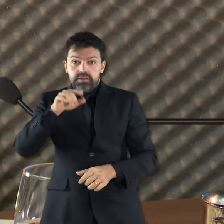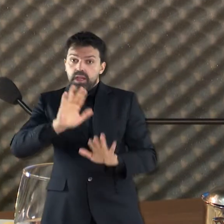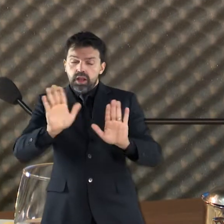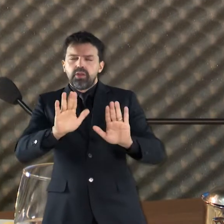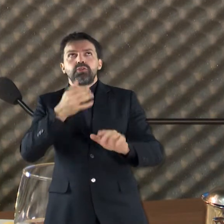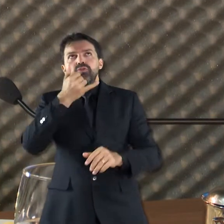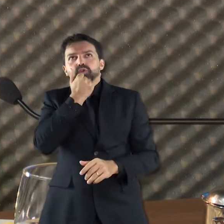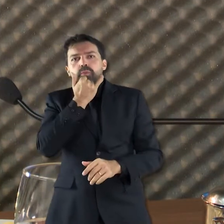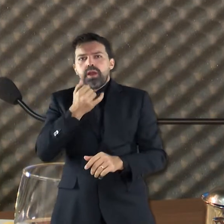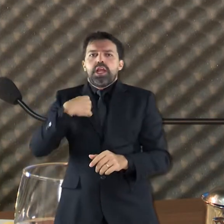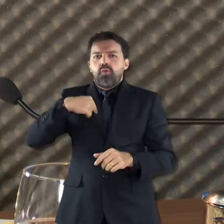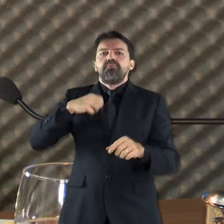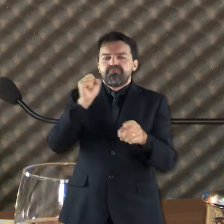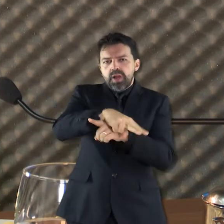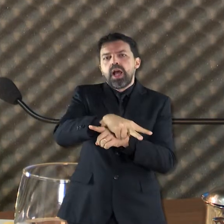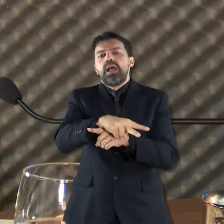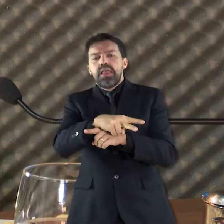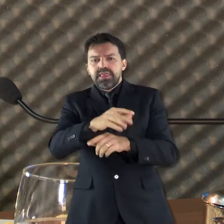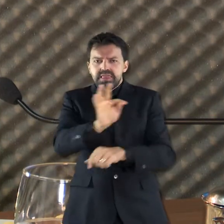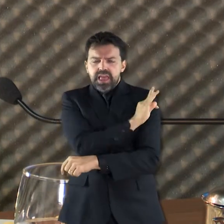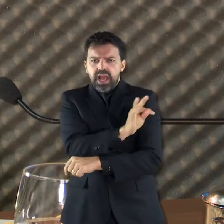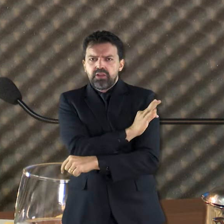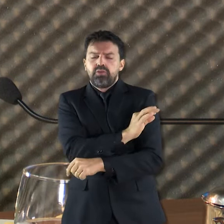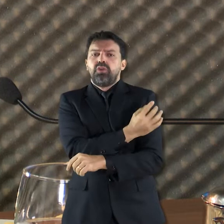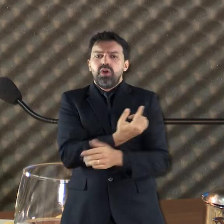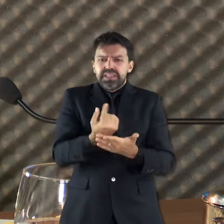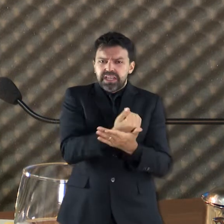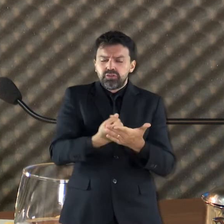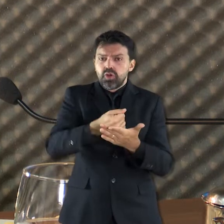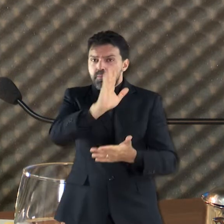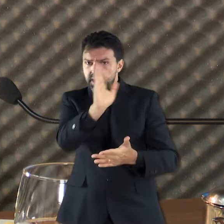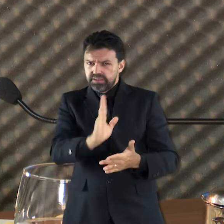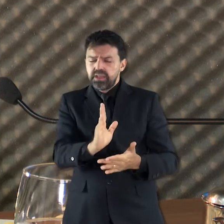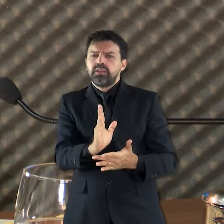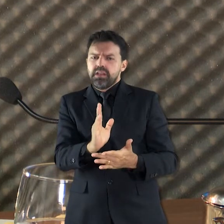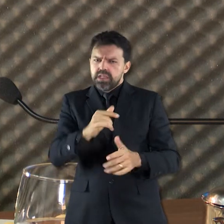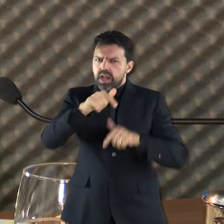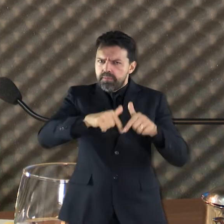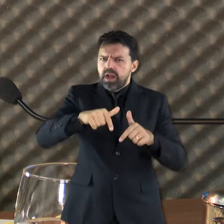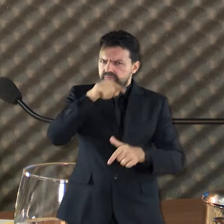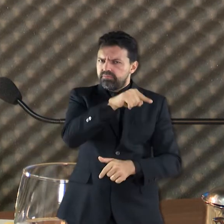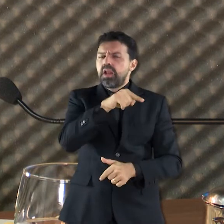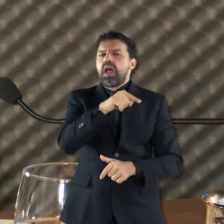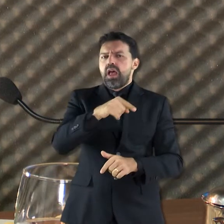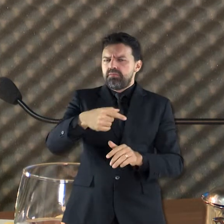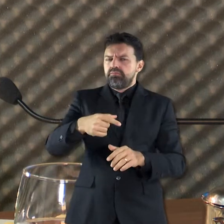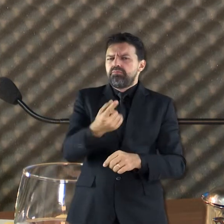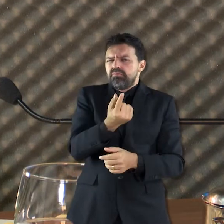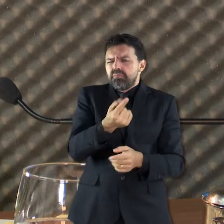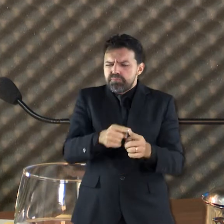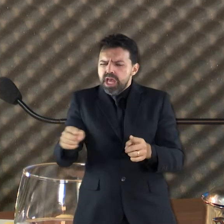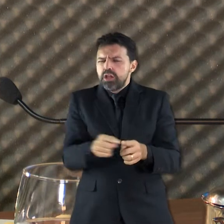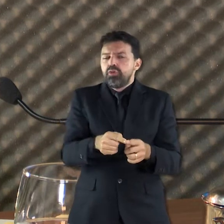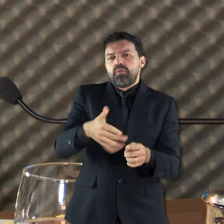faculdade eu passei para técnico Tesouro Nacional, era um concurso super concorrido. Nossa! Trabalhei lá durante um tempo. Antes eu tinha trabalhado também,